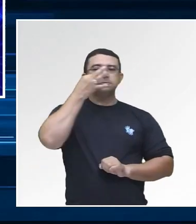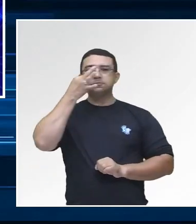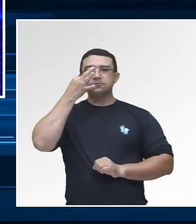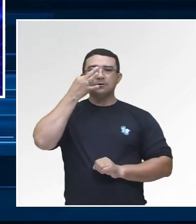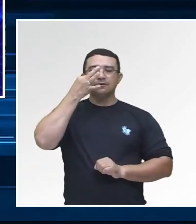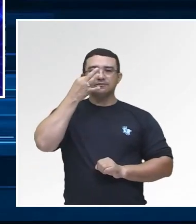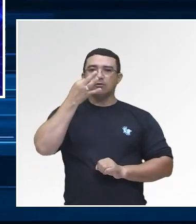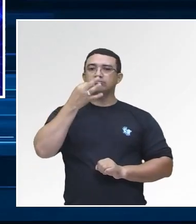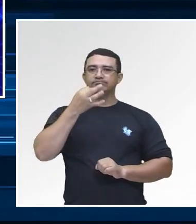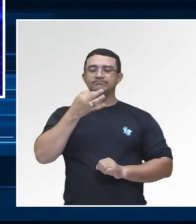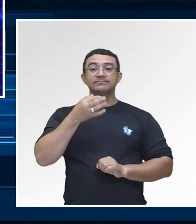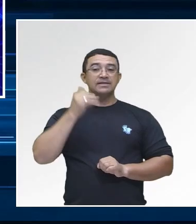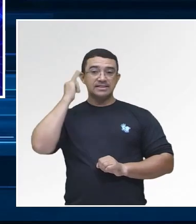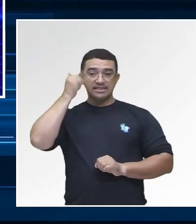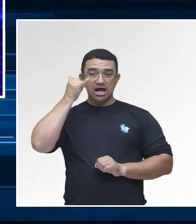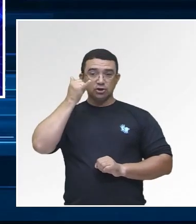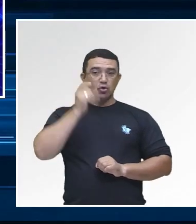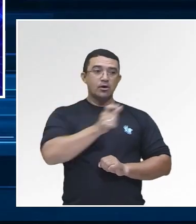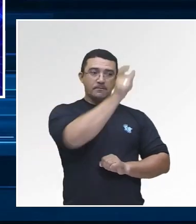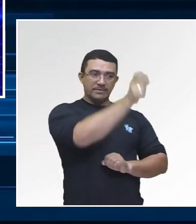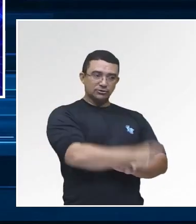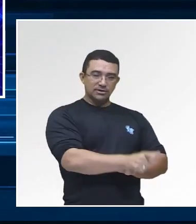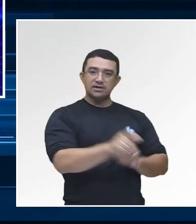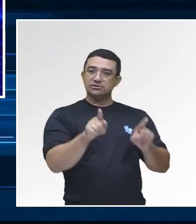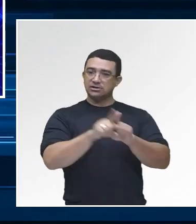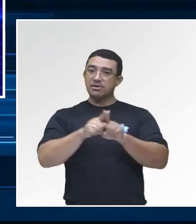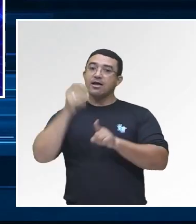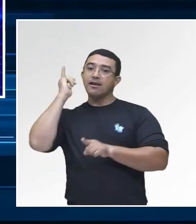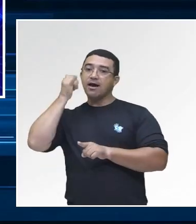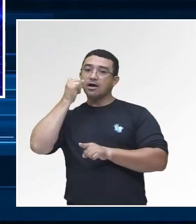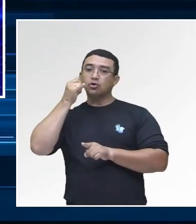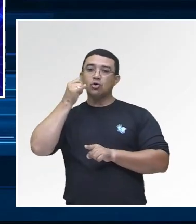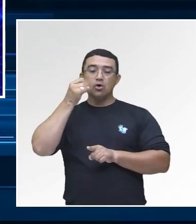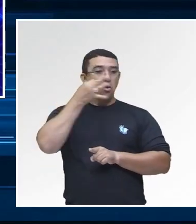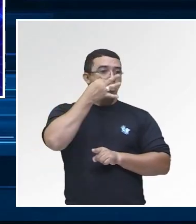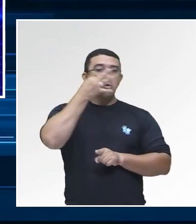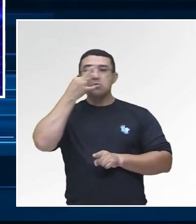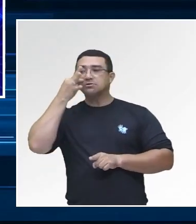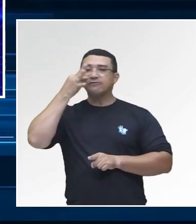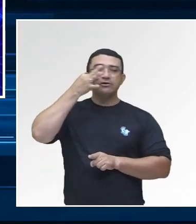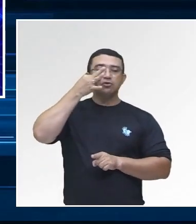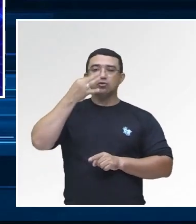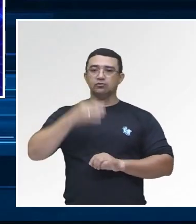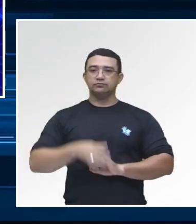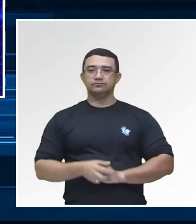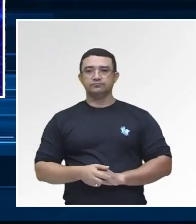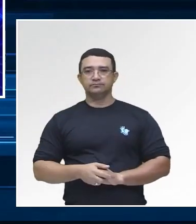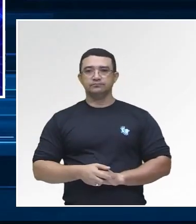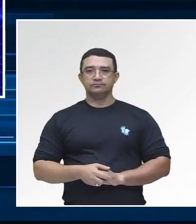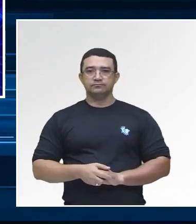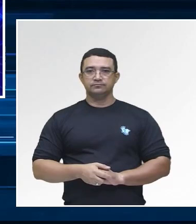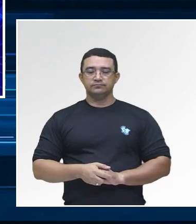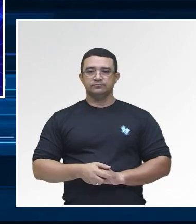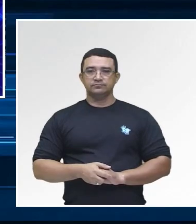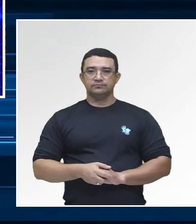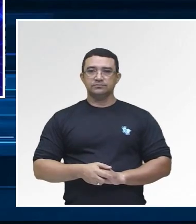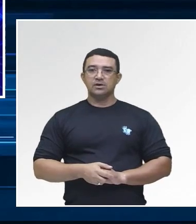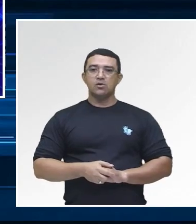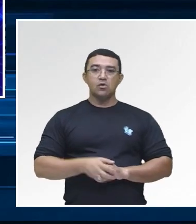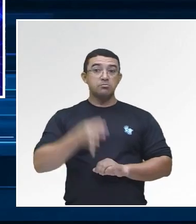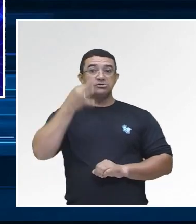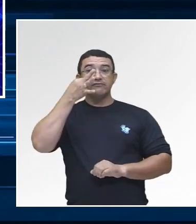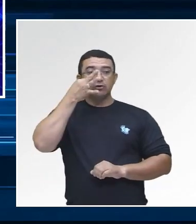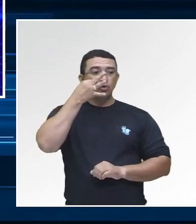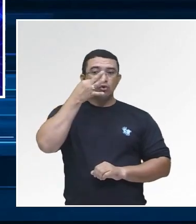narrador personagem e narrador observador, né? Porque o observador, ele só está ali vendo a situação e